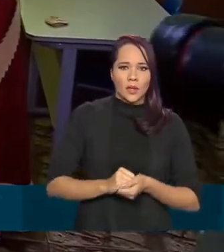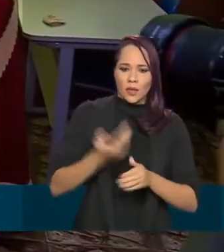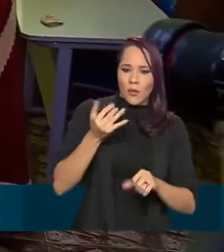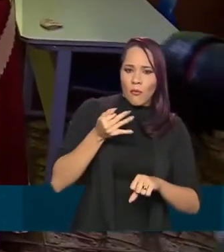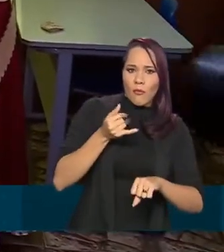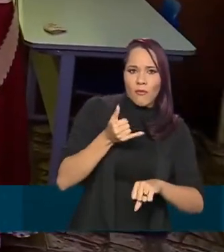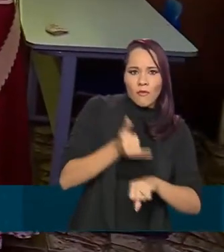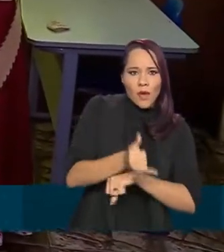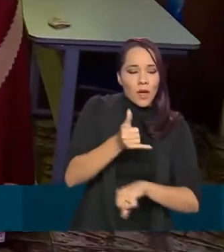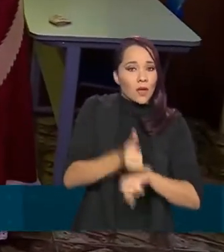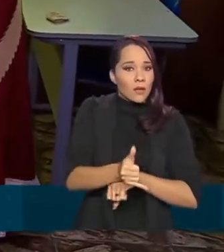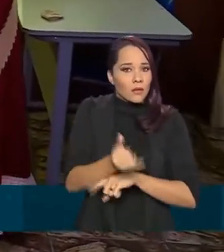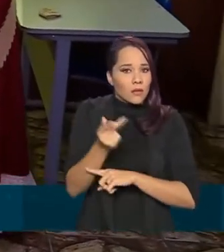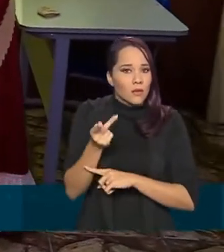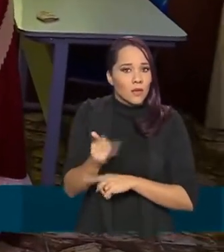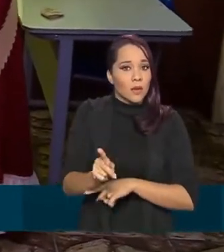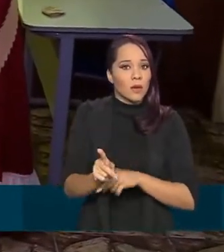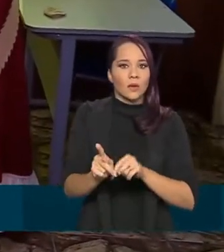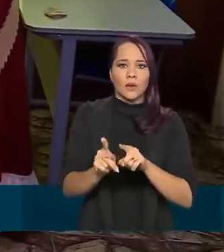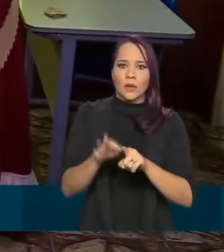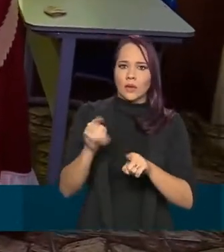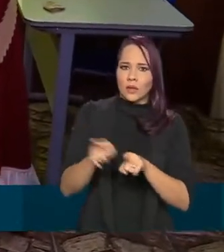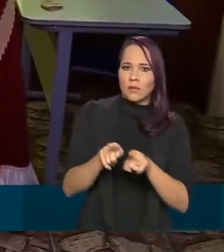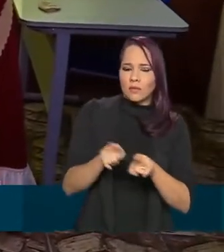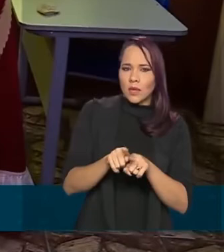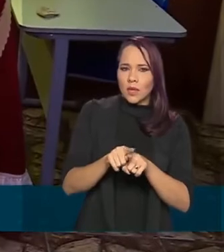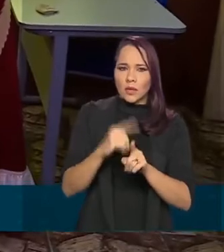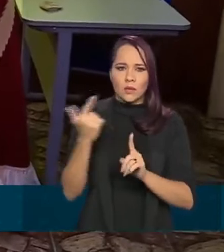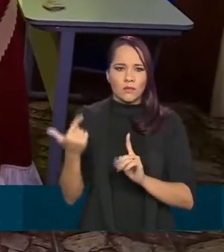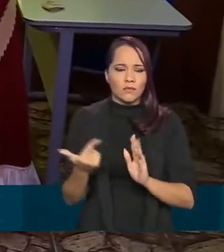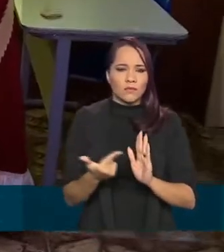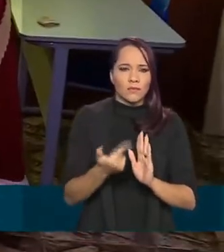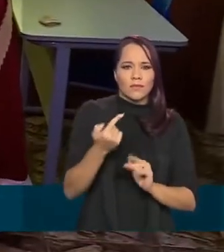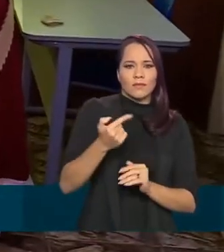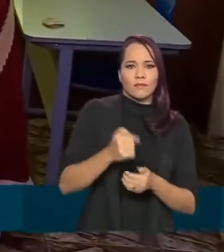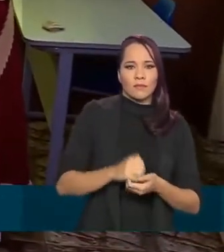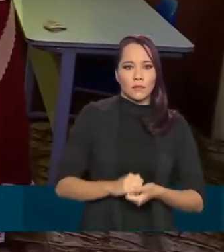uma adaga, com o chumbo de uma garrucha.